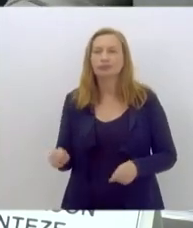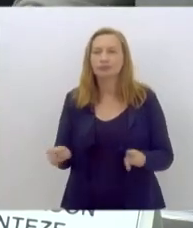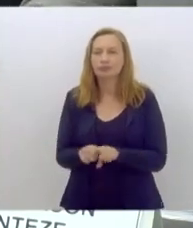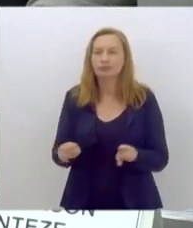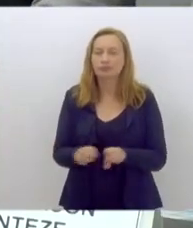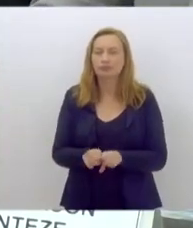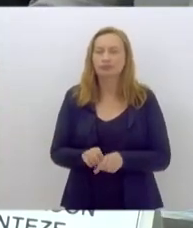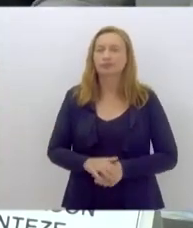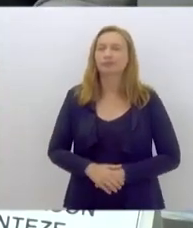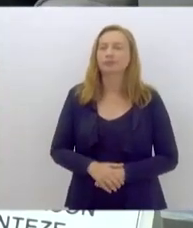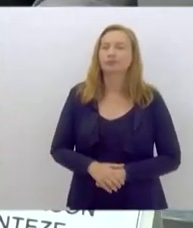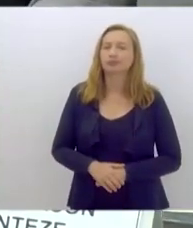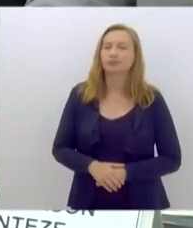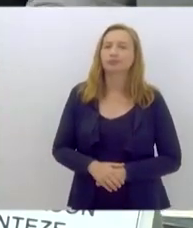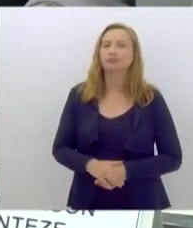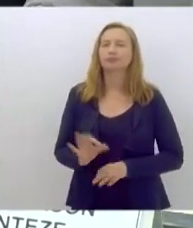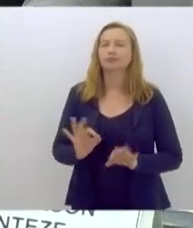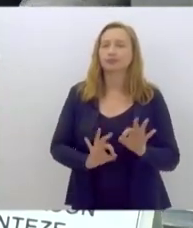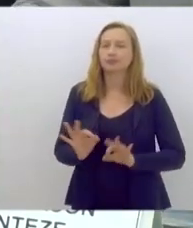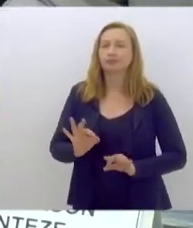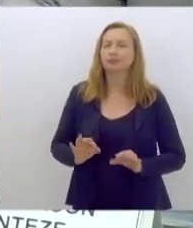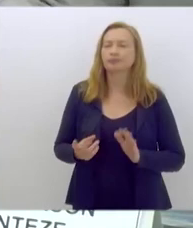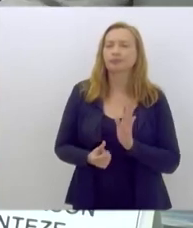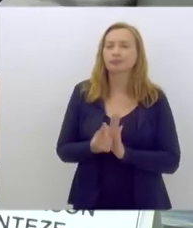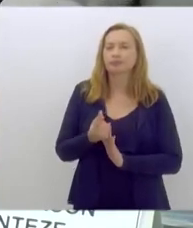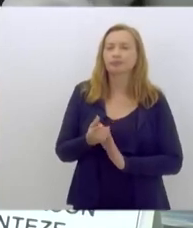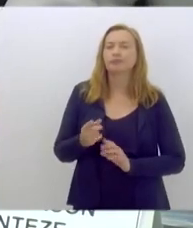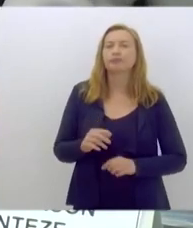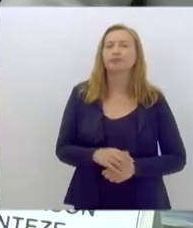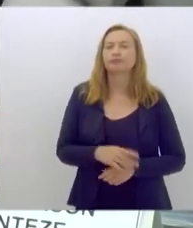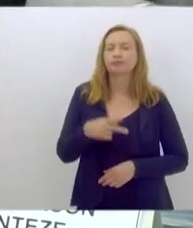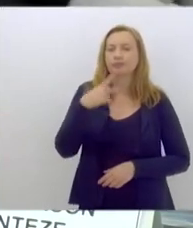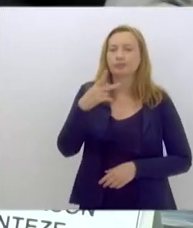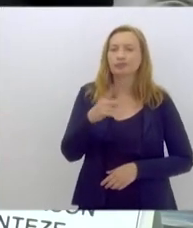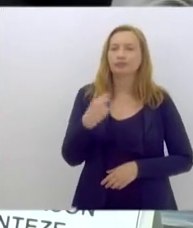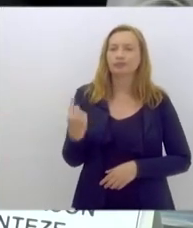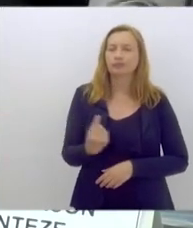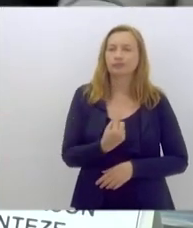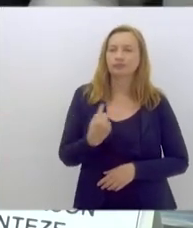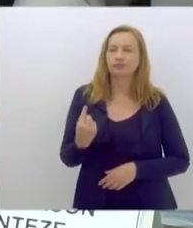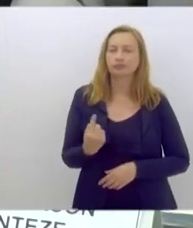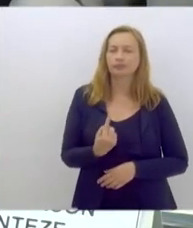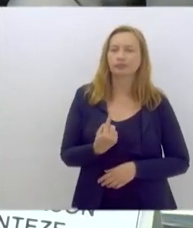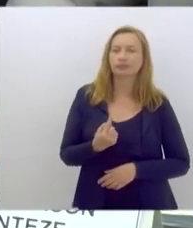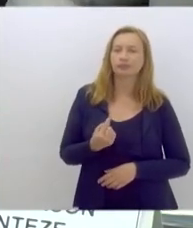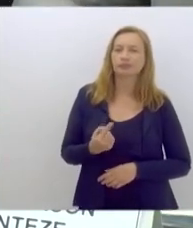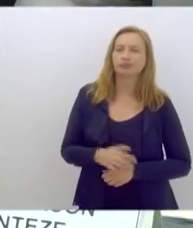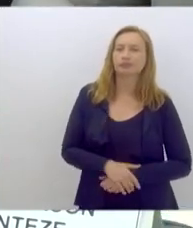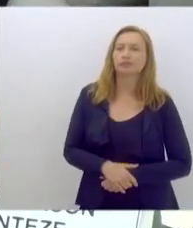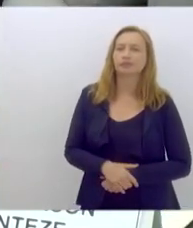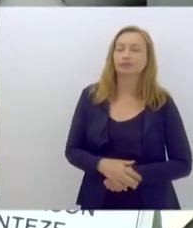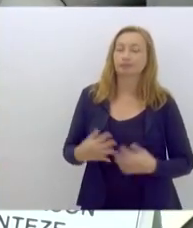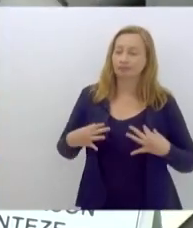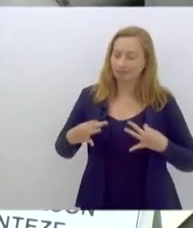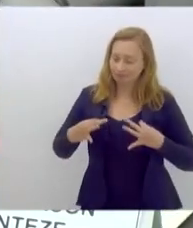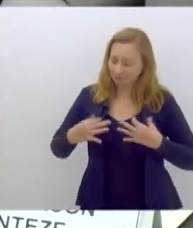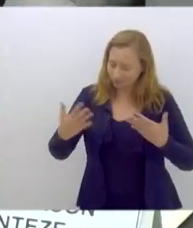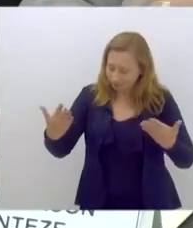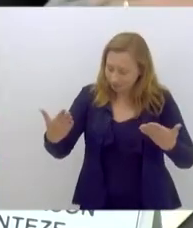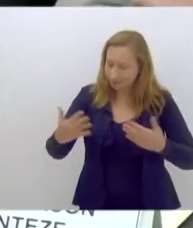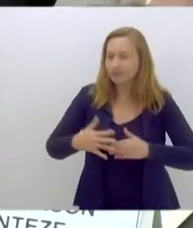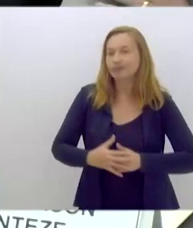na elaboração do orçamento e dizer que nós estamos permanentemente à disposição